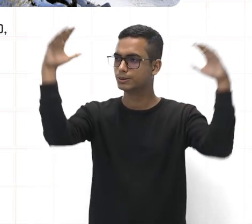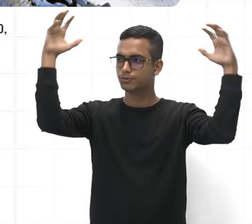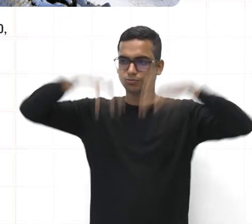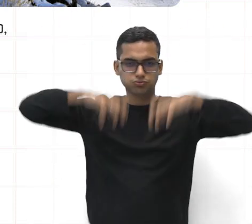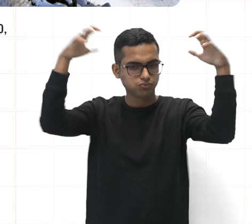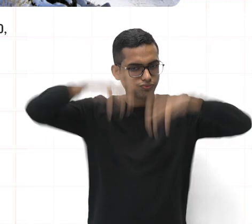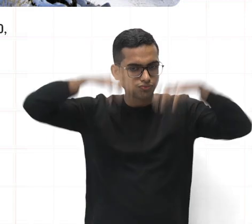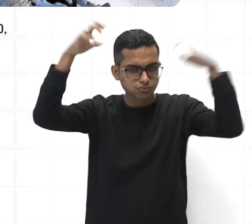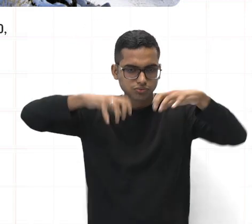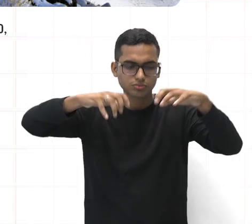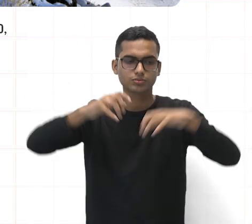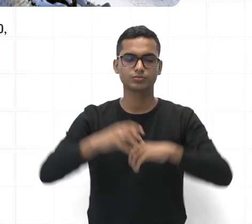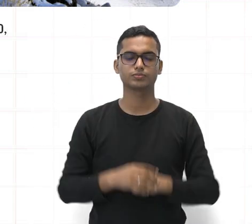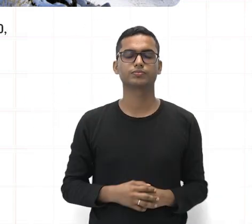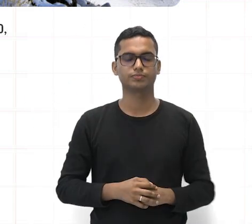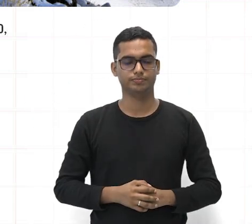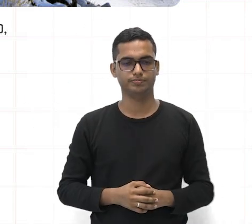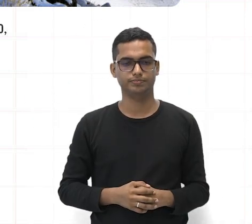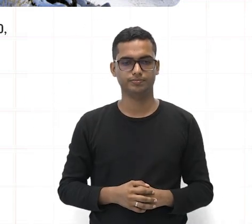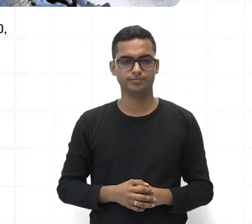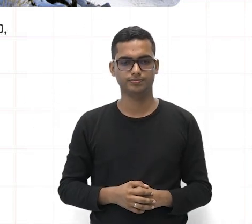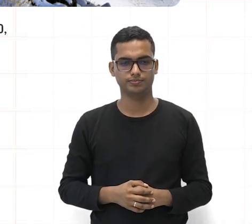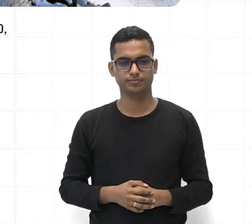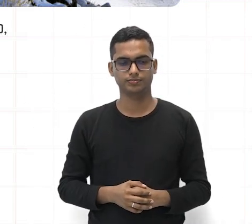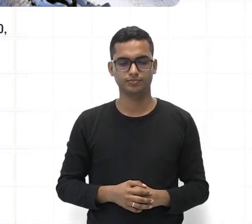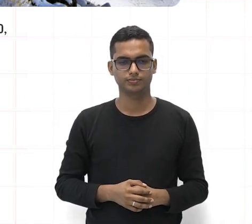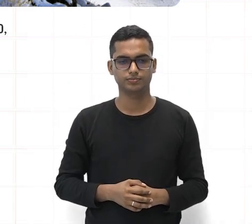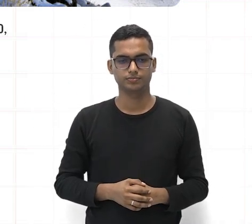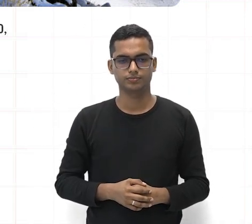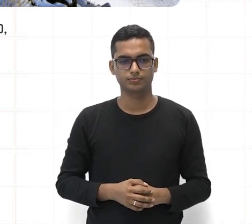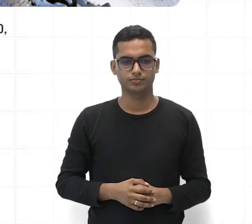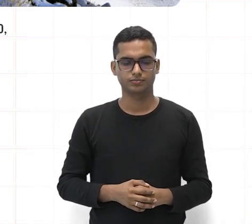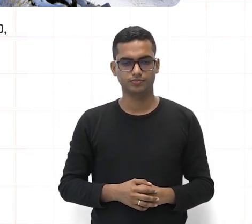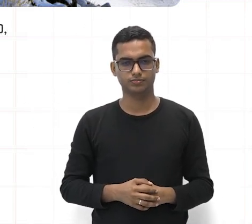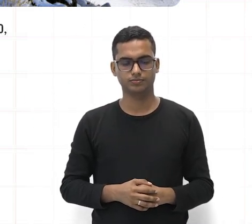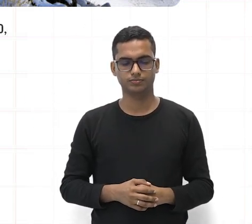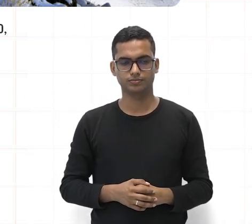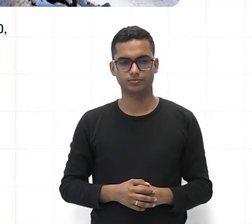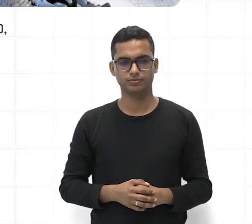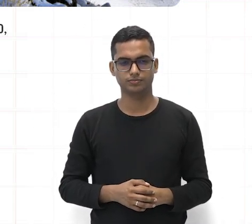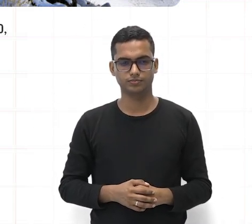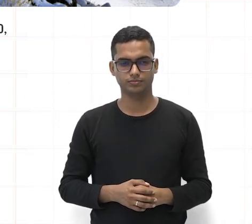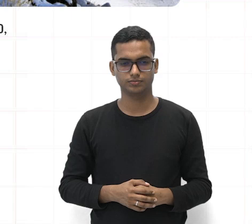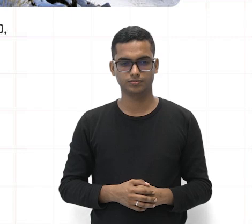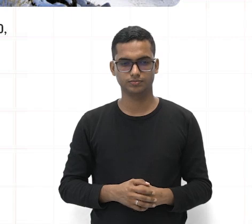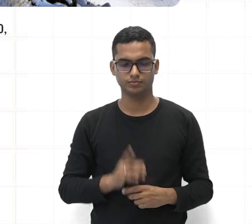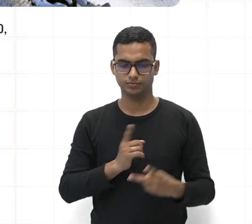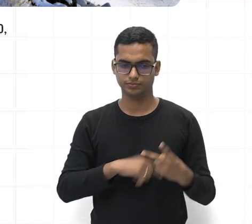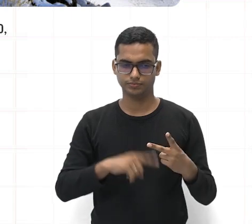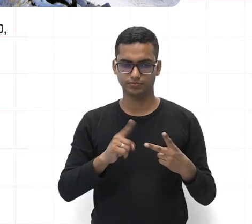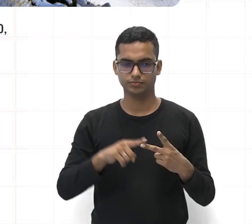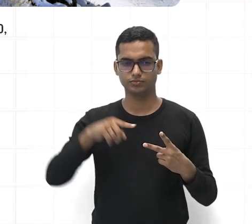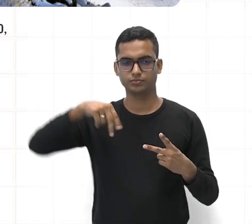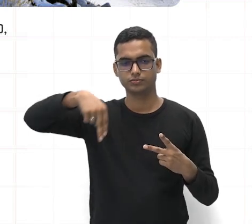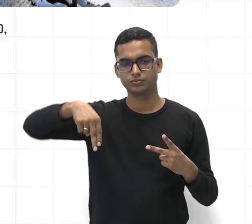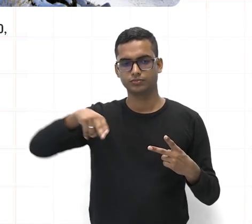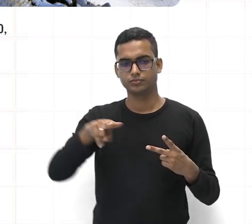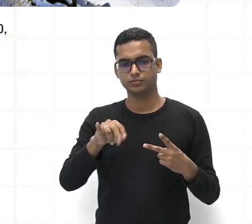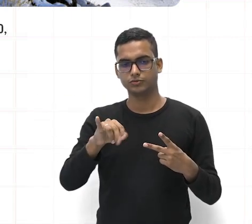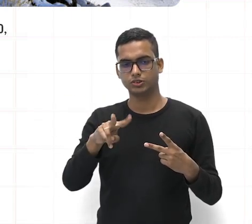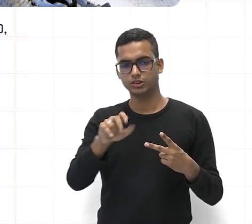abastecimento é de origem das águas pluviais, ou seja, das águas das chuvas. Um rio nival